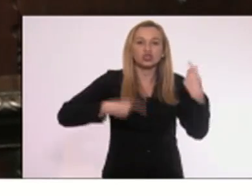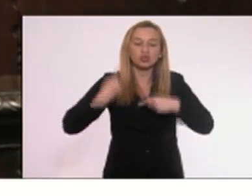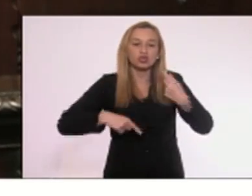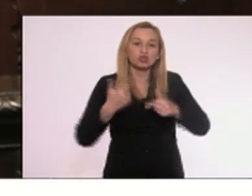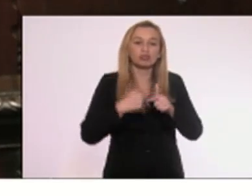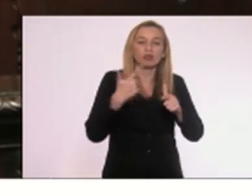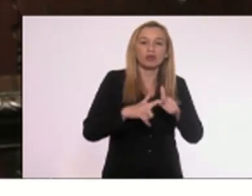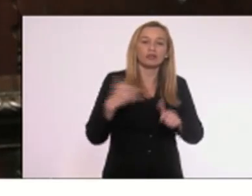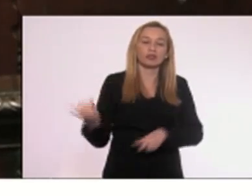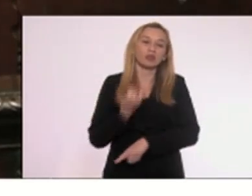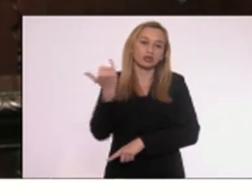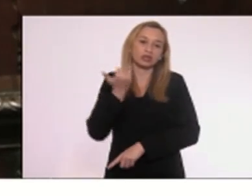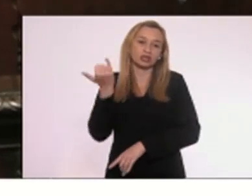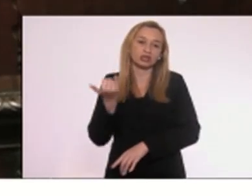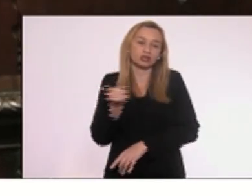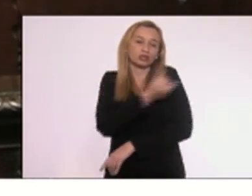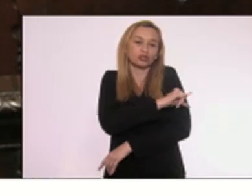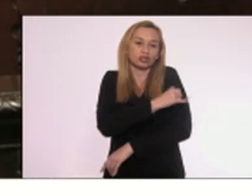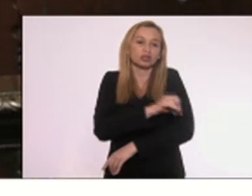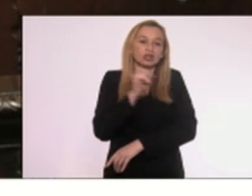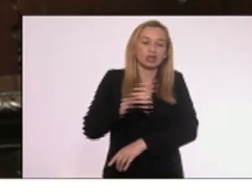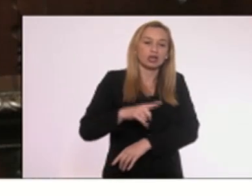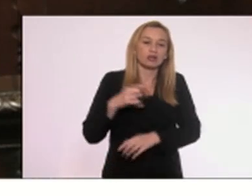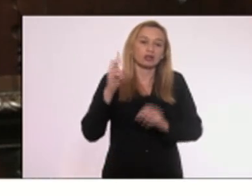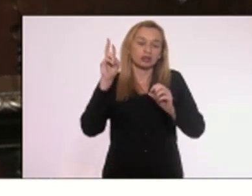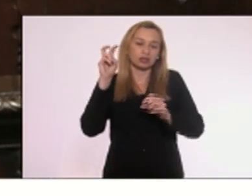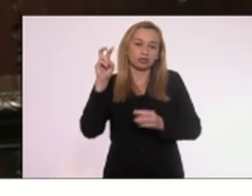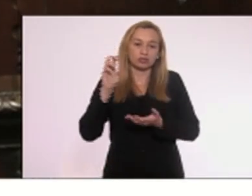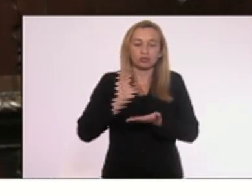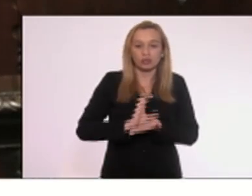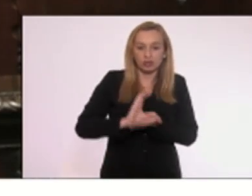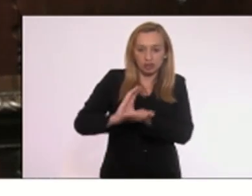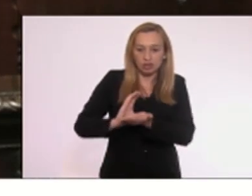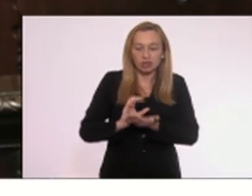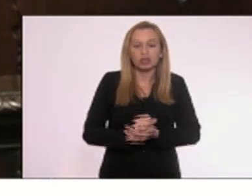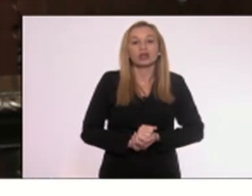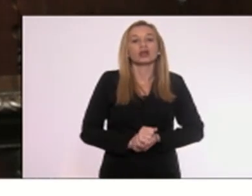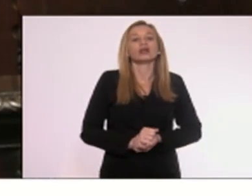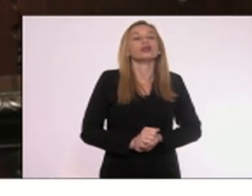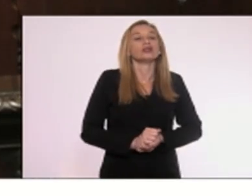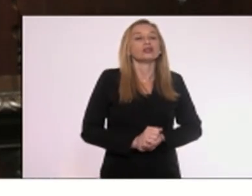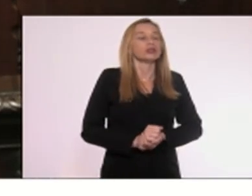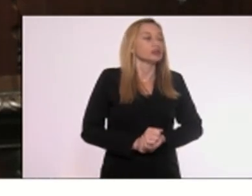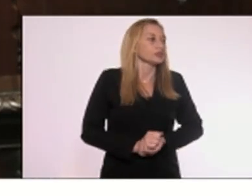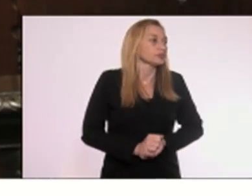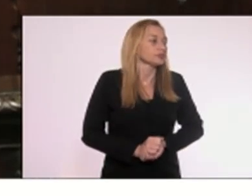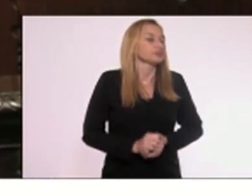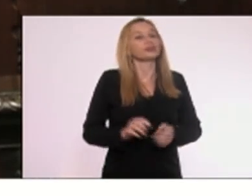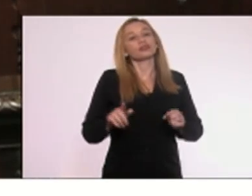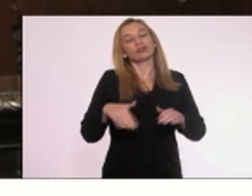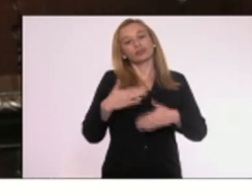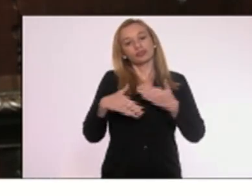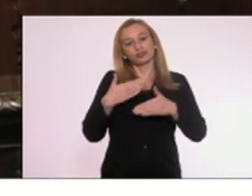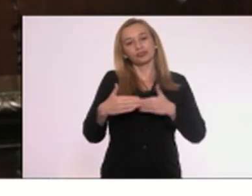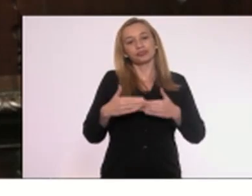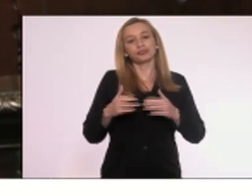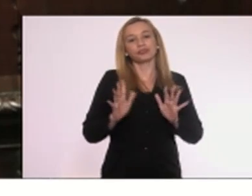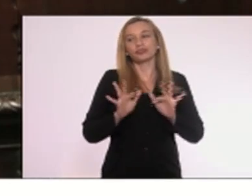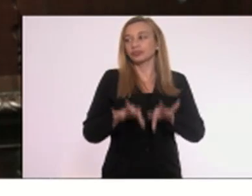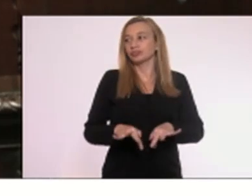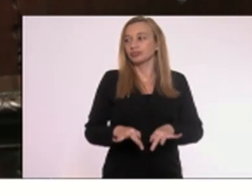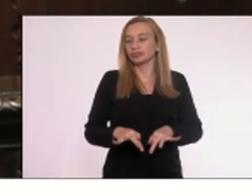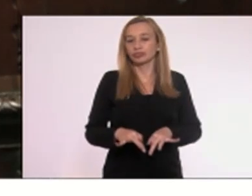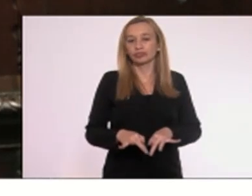tão importante do Rio de Janeiro, que é a questão orçamentária e financeira. E aí, logo na sequência, após o relatório final,